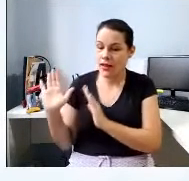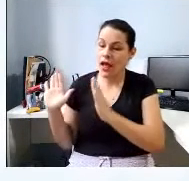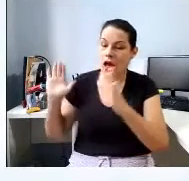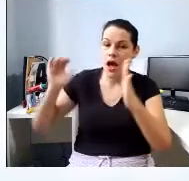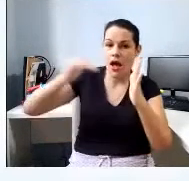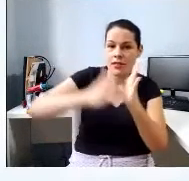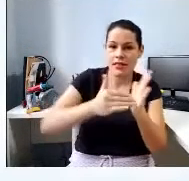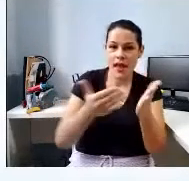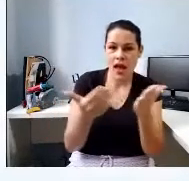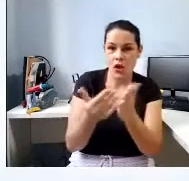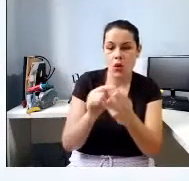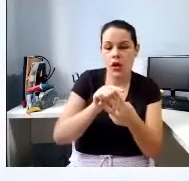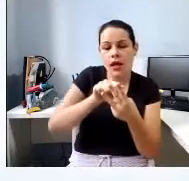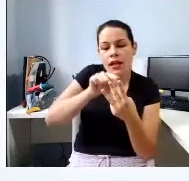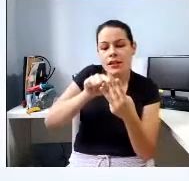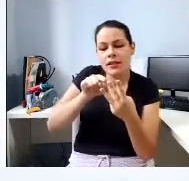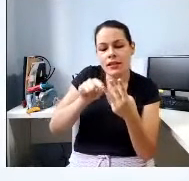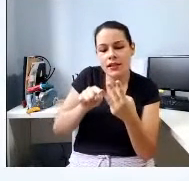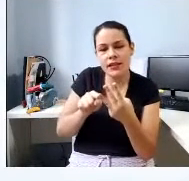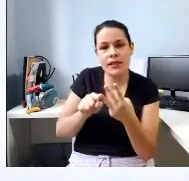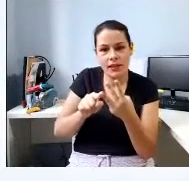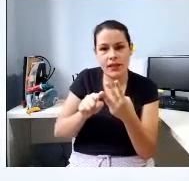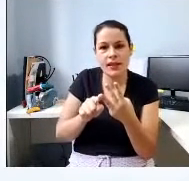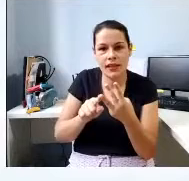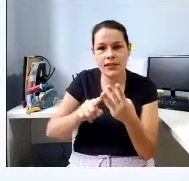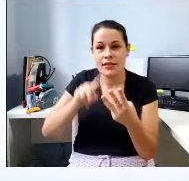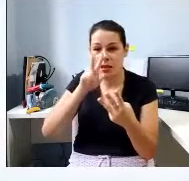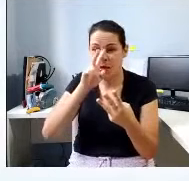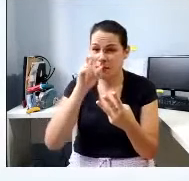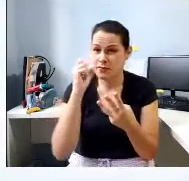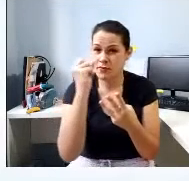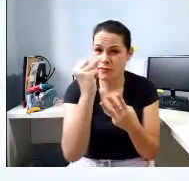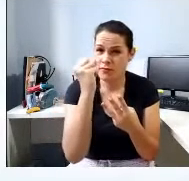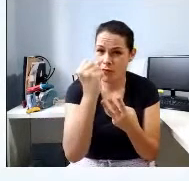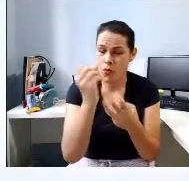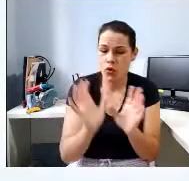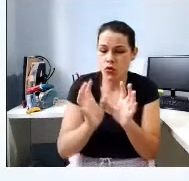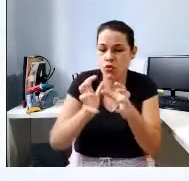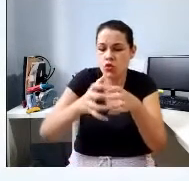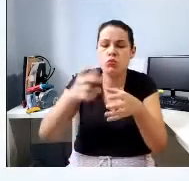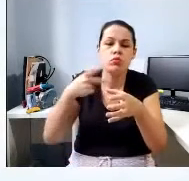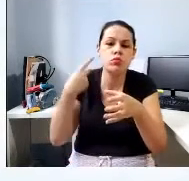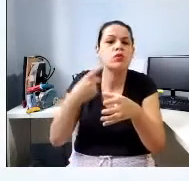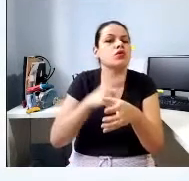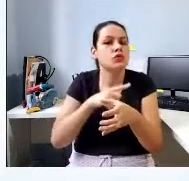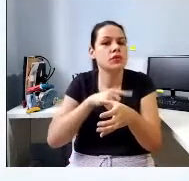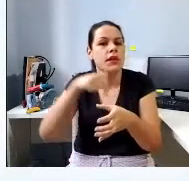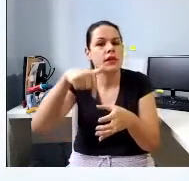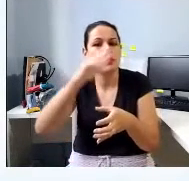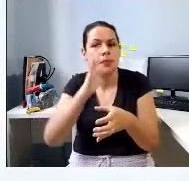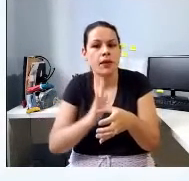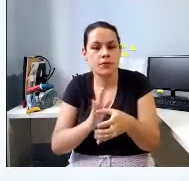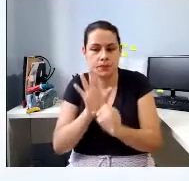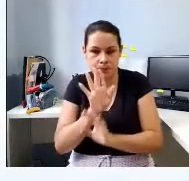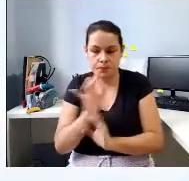3 grandes extrações ou forças políticas dominam o debate político. Na década